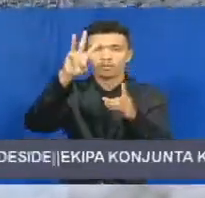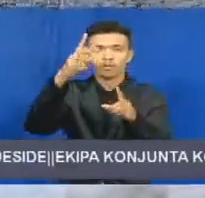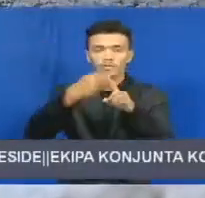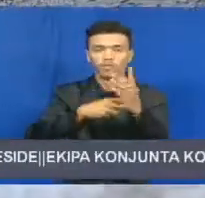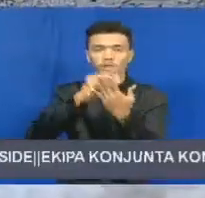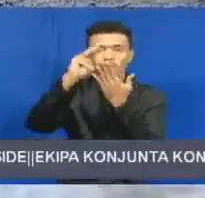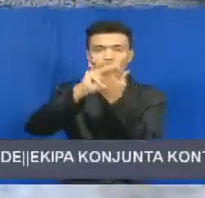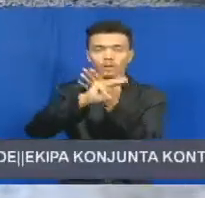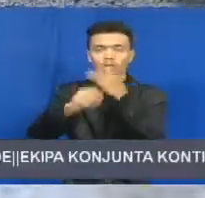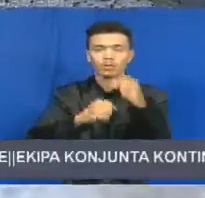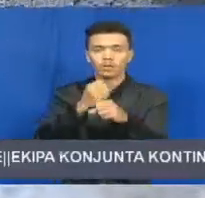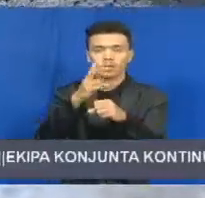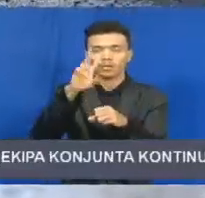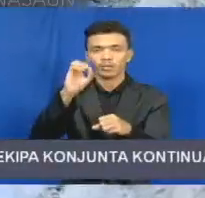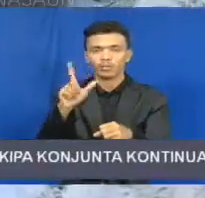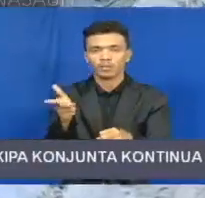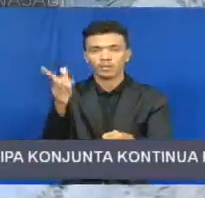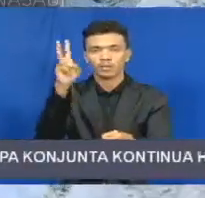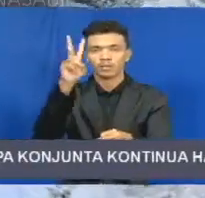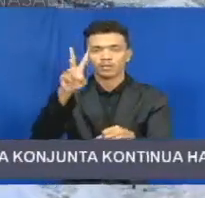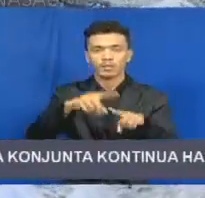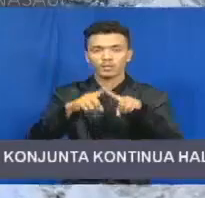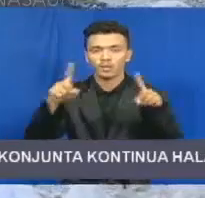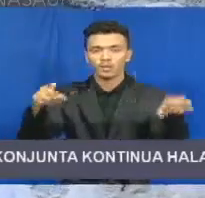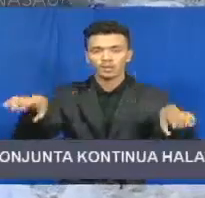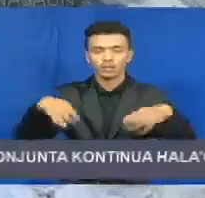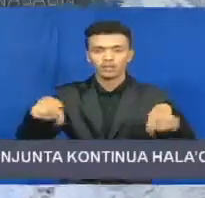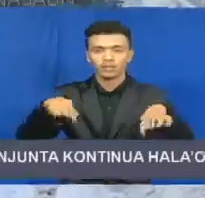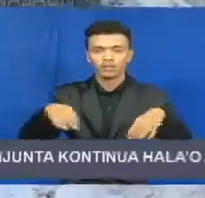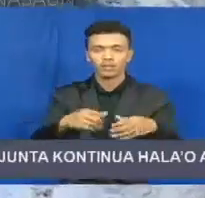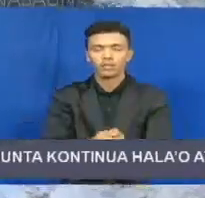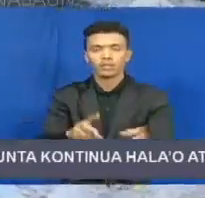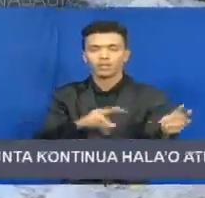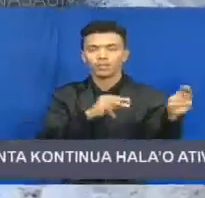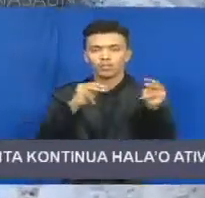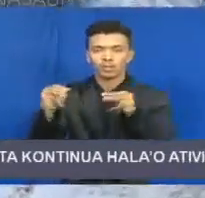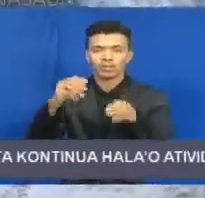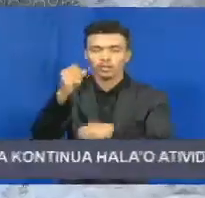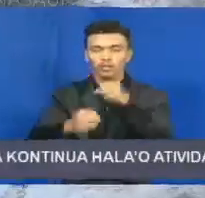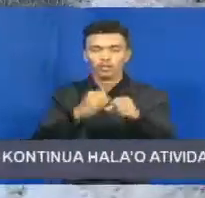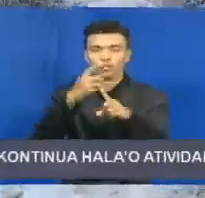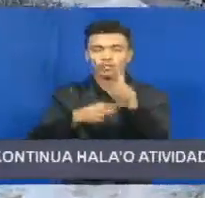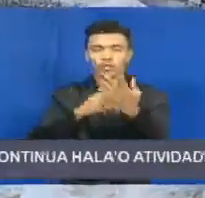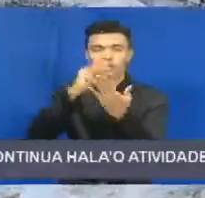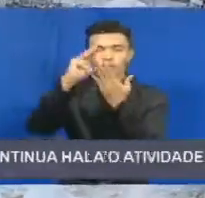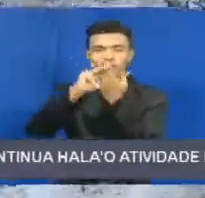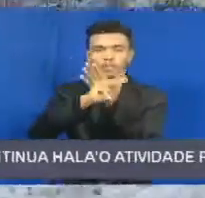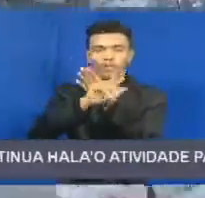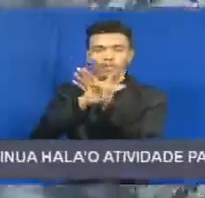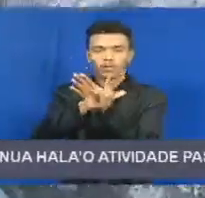março. Tina Rua Ruanulo Reslima. Mas be obra ne, estende tanto foram maio. Tina Rua